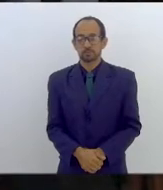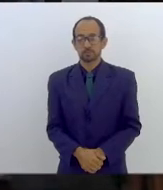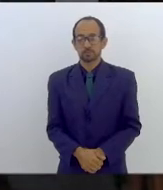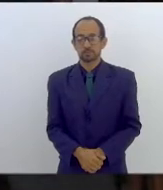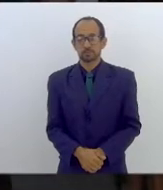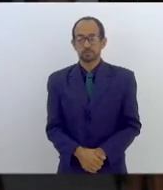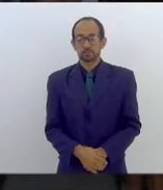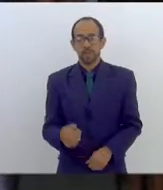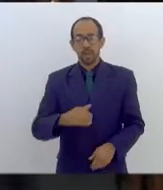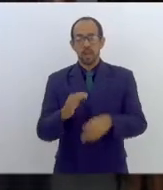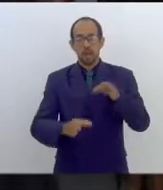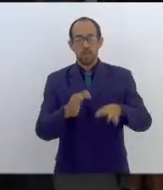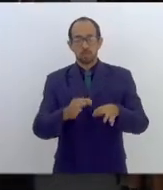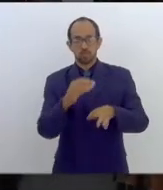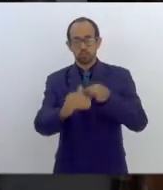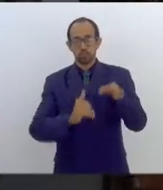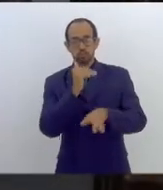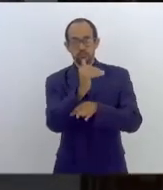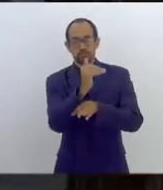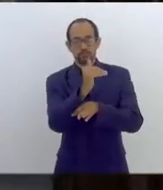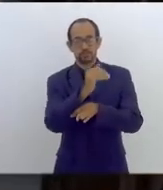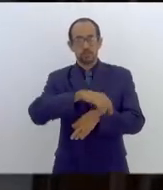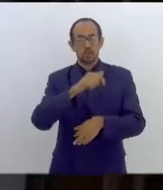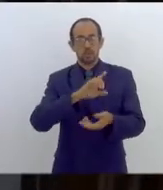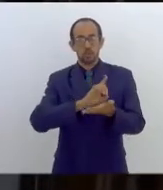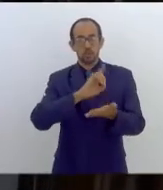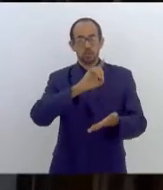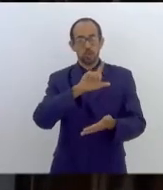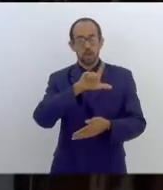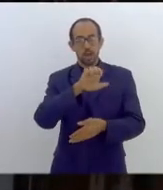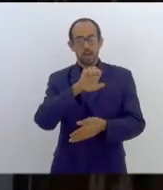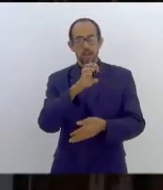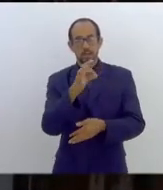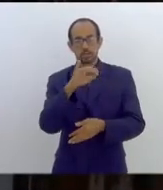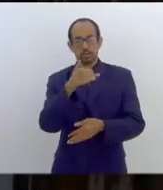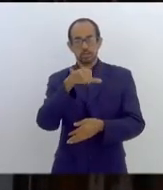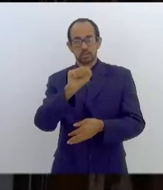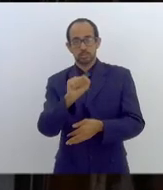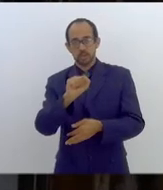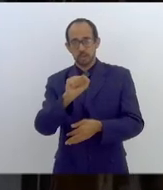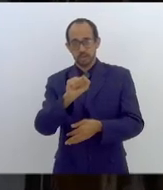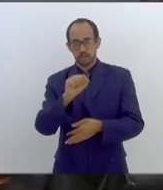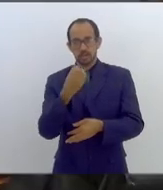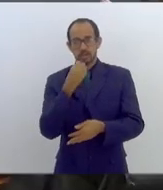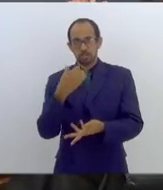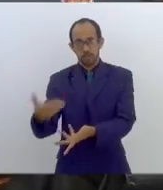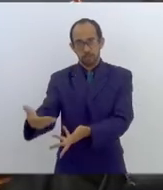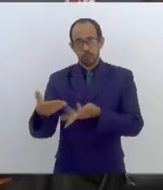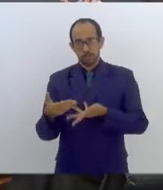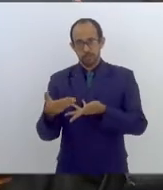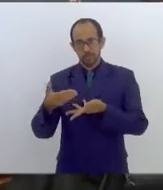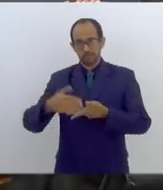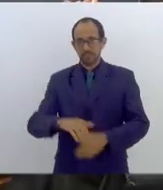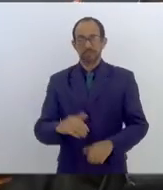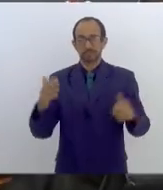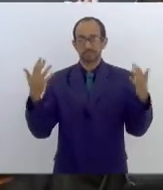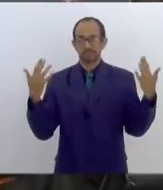a nossa desembargadora Doutora Letícia sardas seja bem-vinda